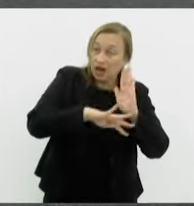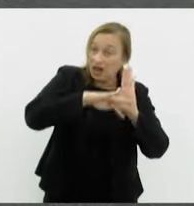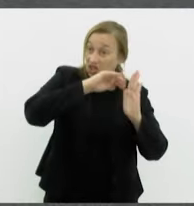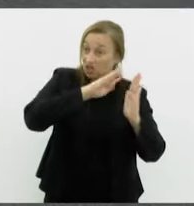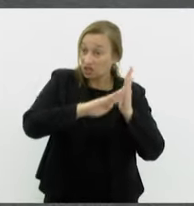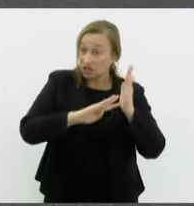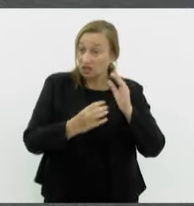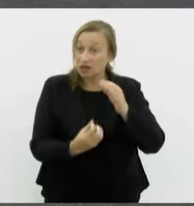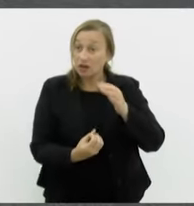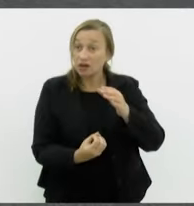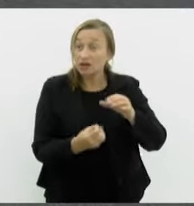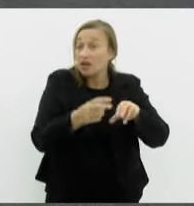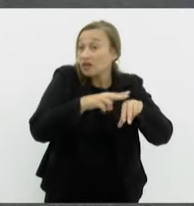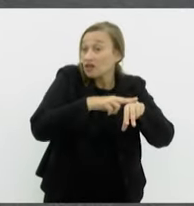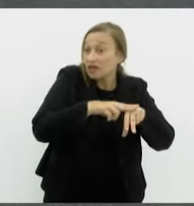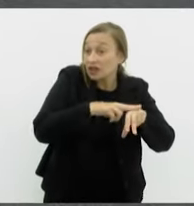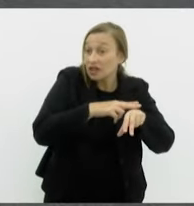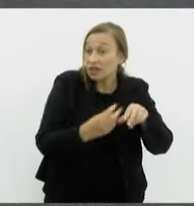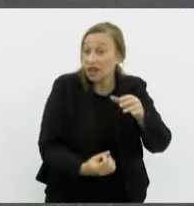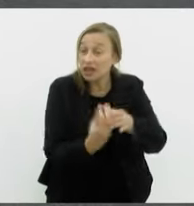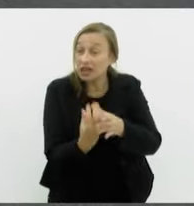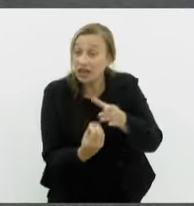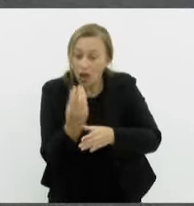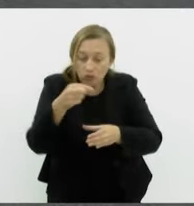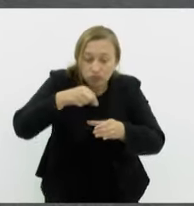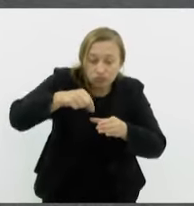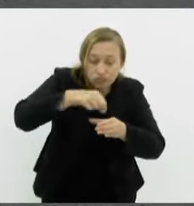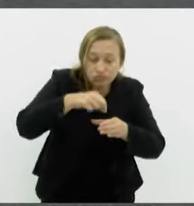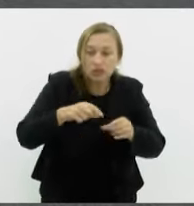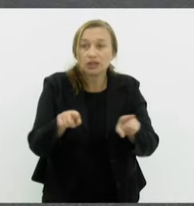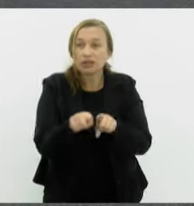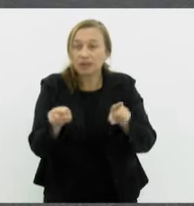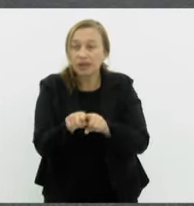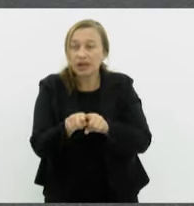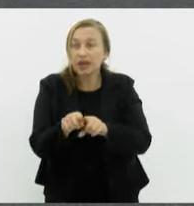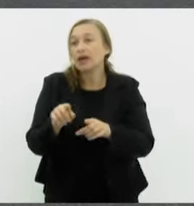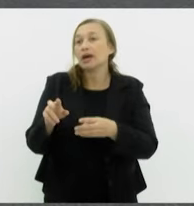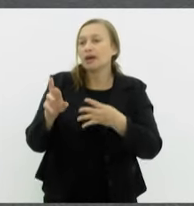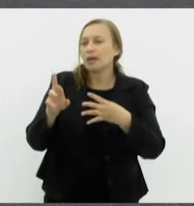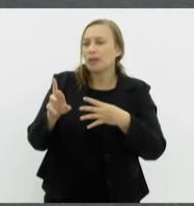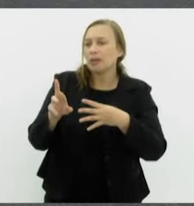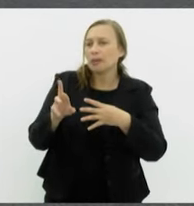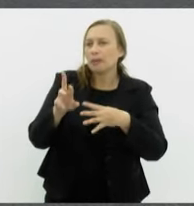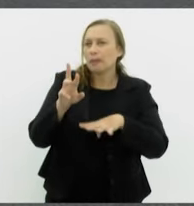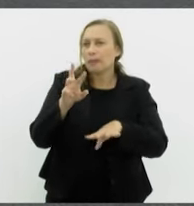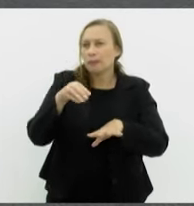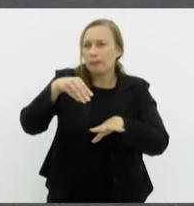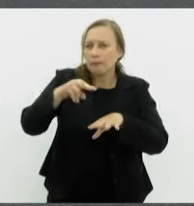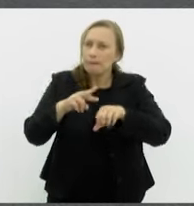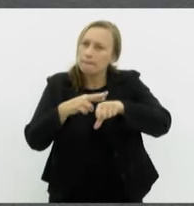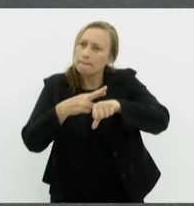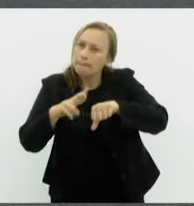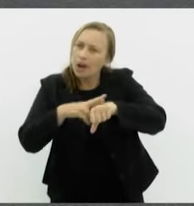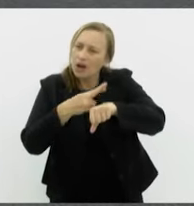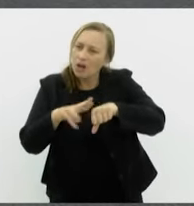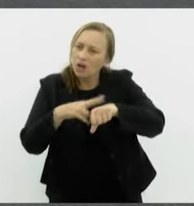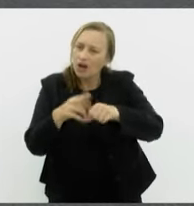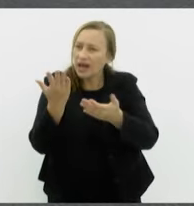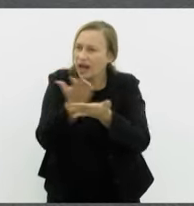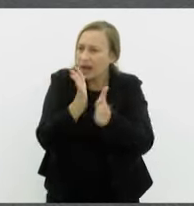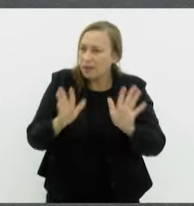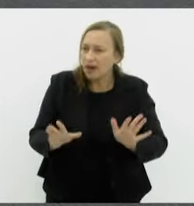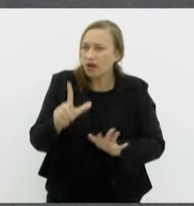parques. Agenda marrom, que é acabar com os lixões e promover a coleta